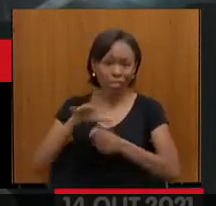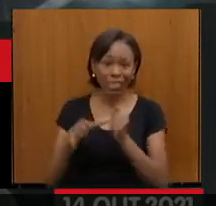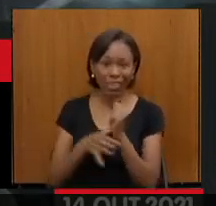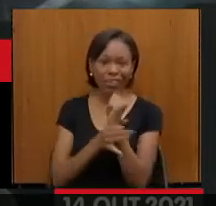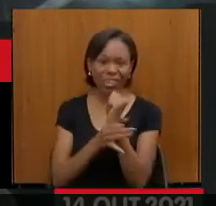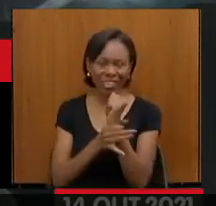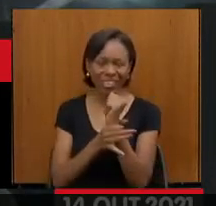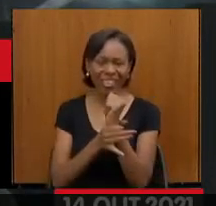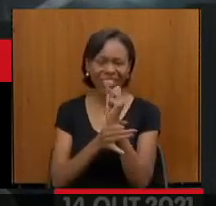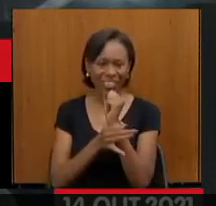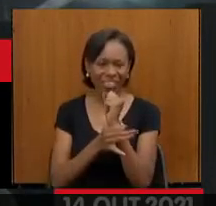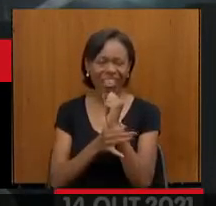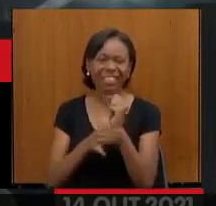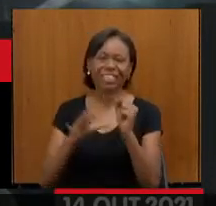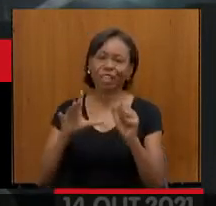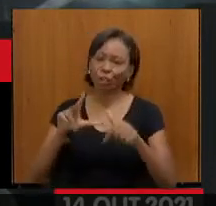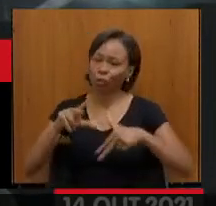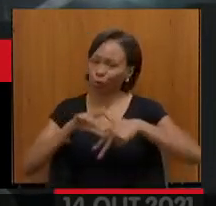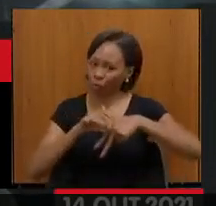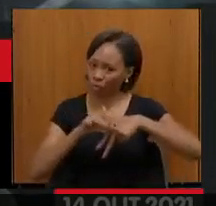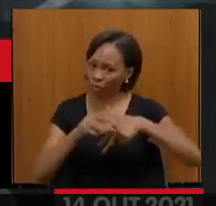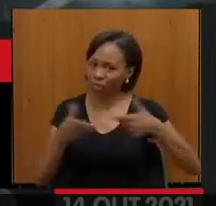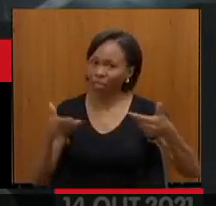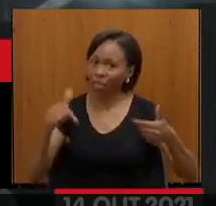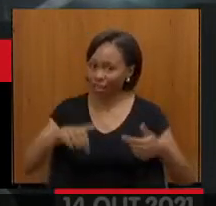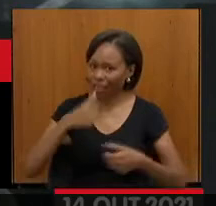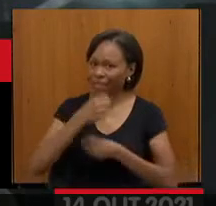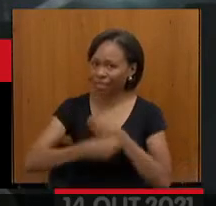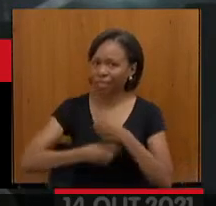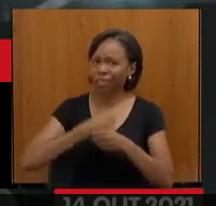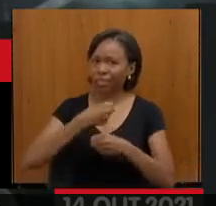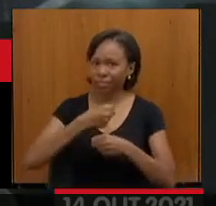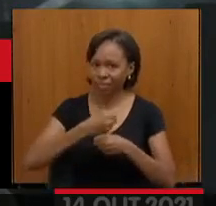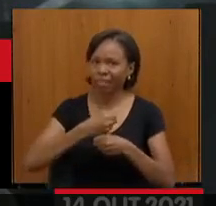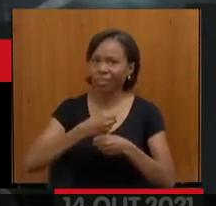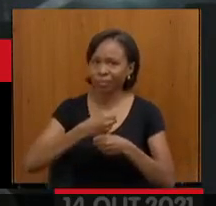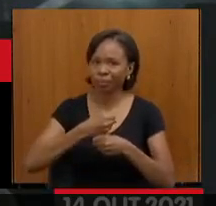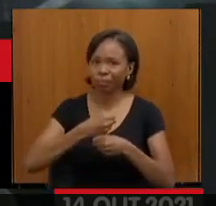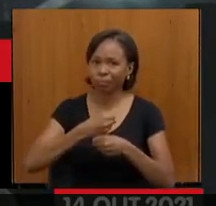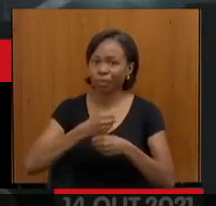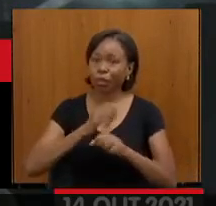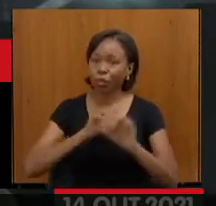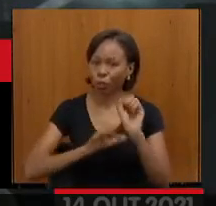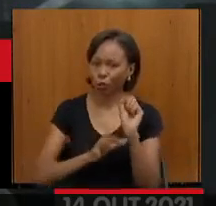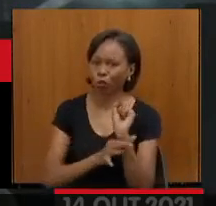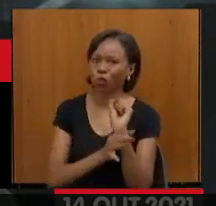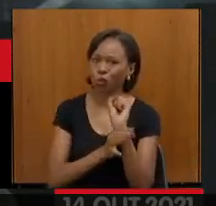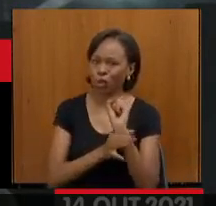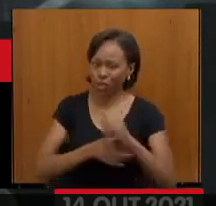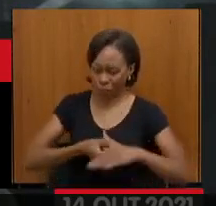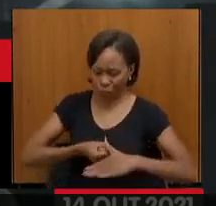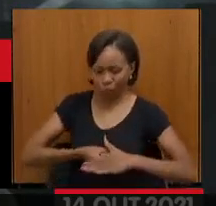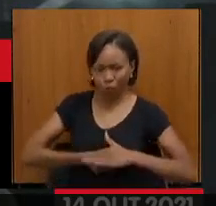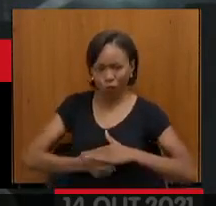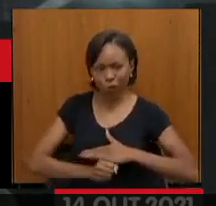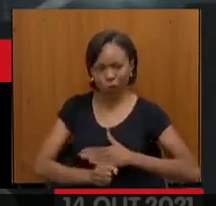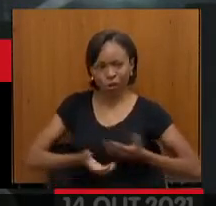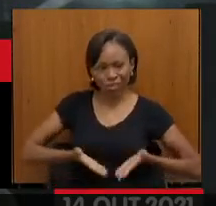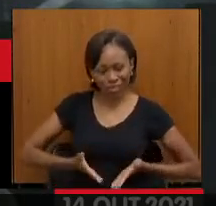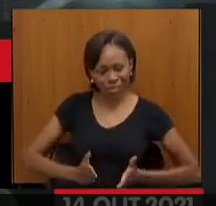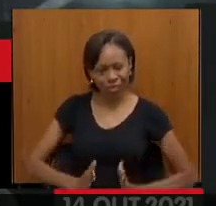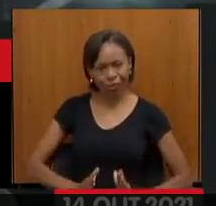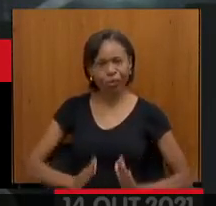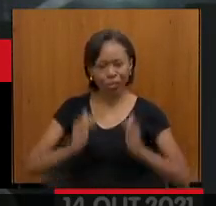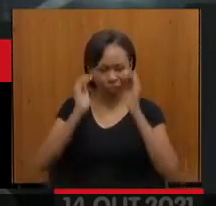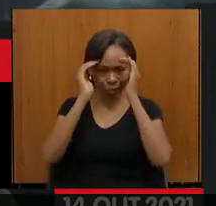o cuidado materno e neonatal seguro, e o slogan é "Haja agora em favor de um parto seguro e respeitoso",